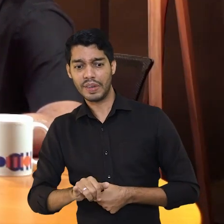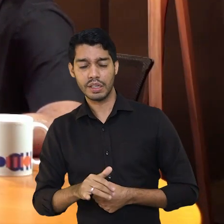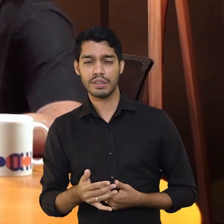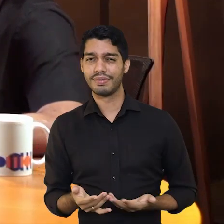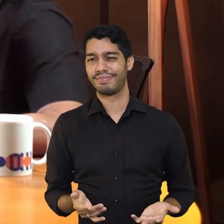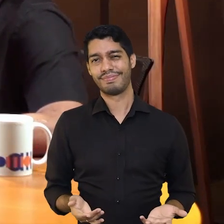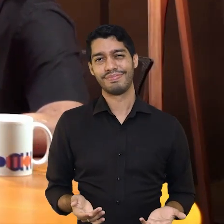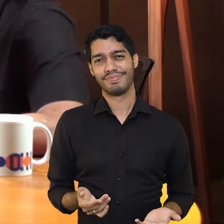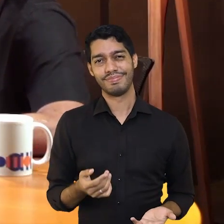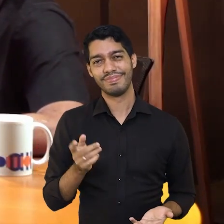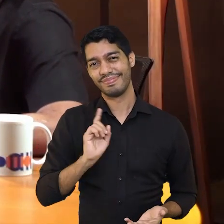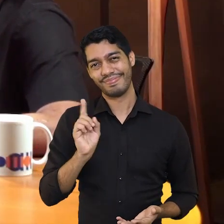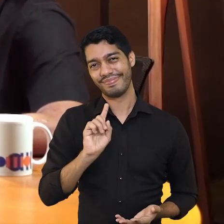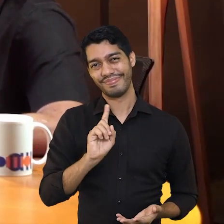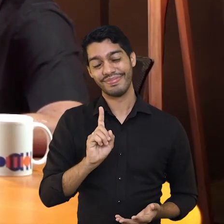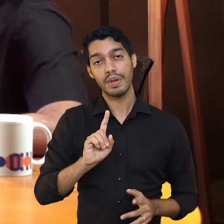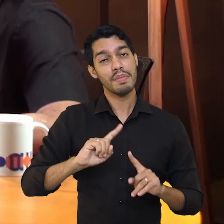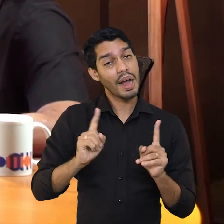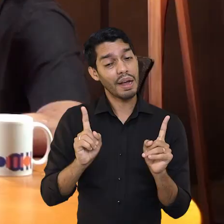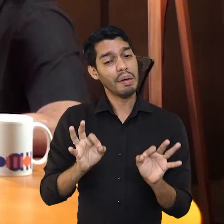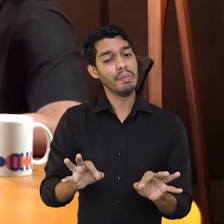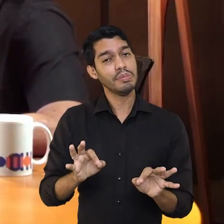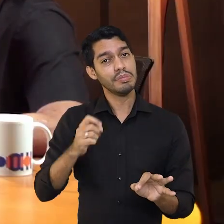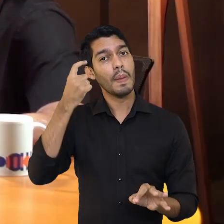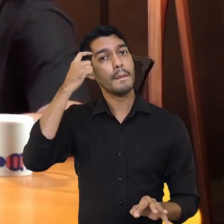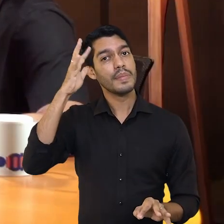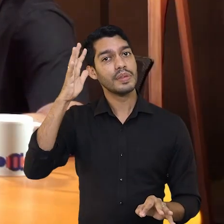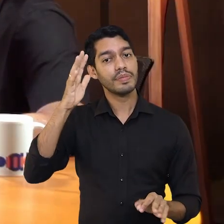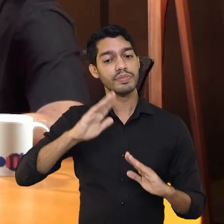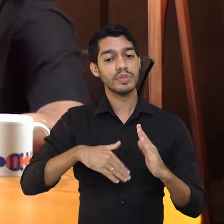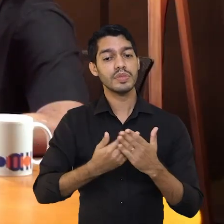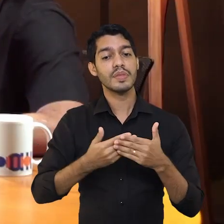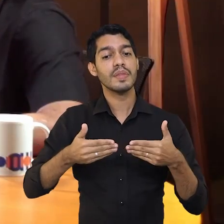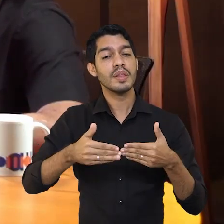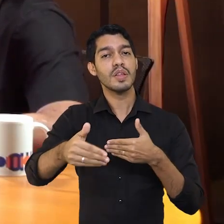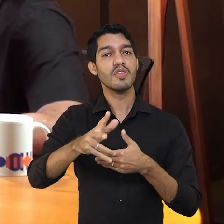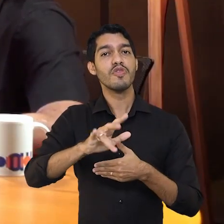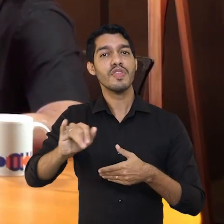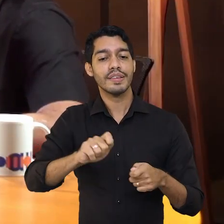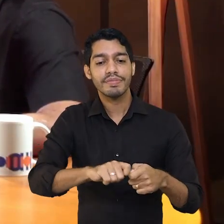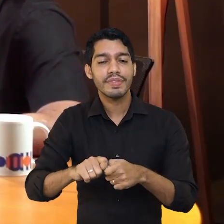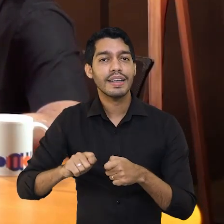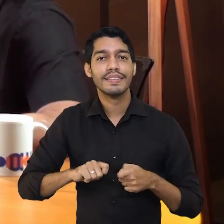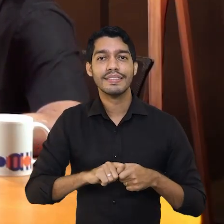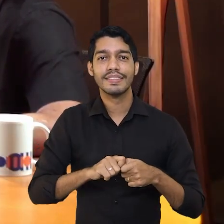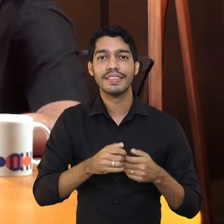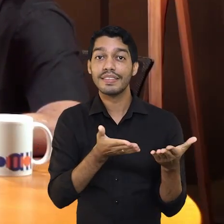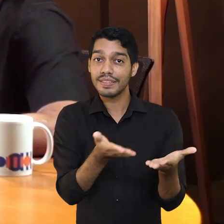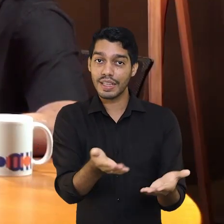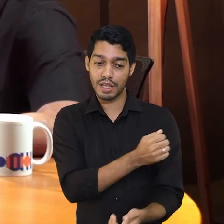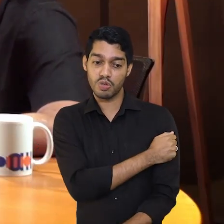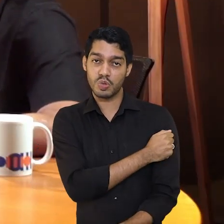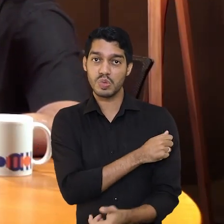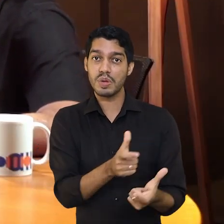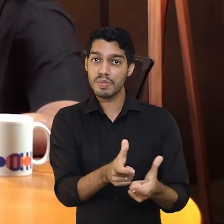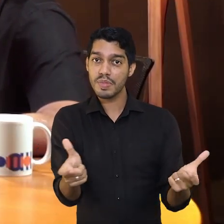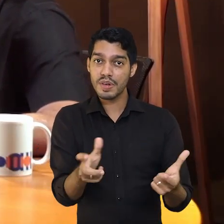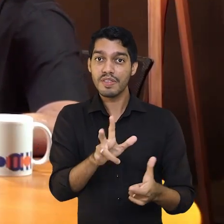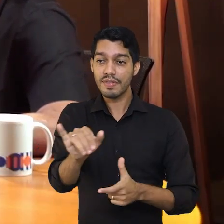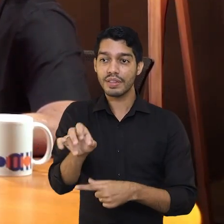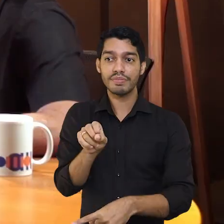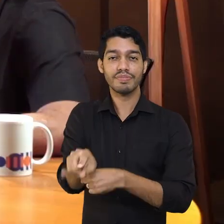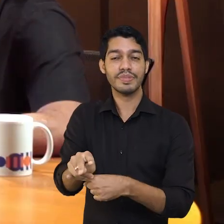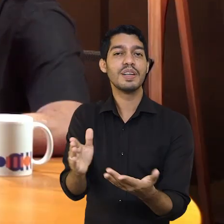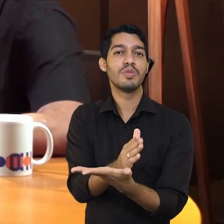gente pensar em que tipo de escola a gente quer construir para esses alunos que vão, na sua maioria, ocupar profissões que ainda nem existem. Né? A gente